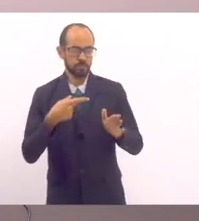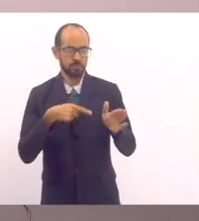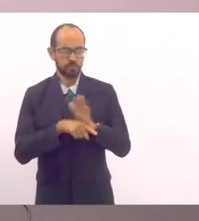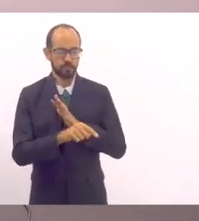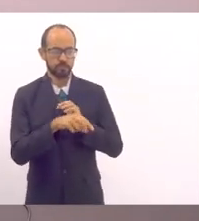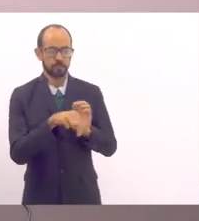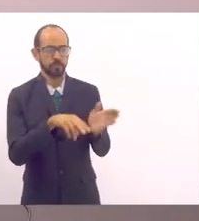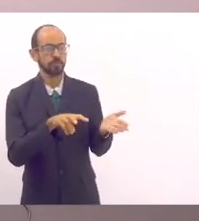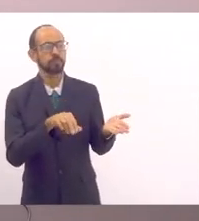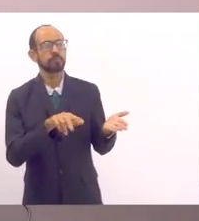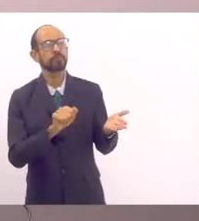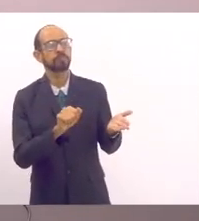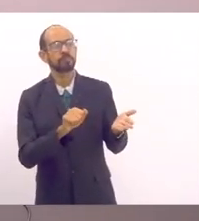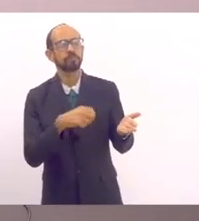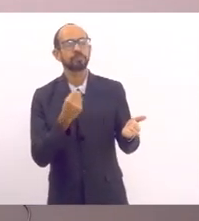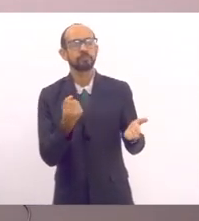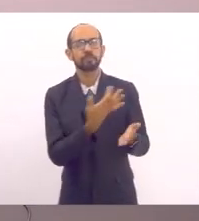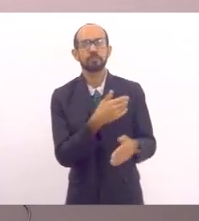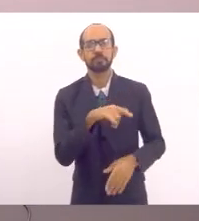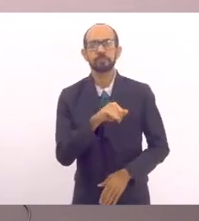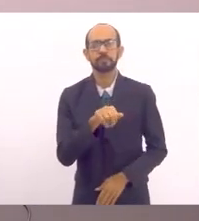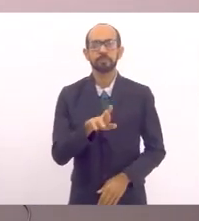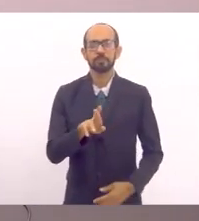as IGR, qual é o trabalho, quanto tempo tem